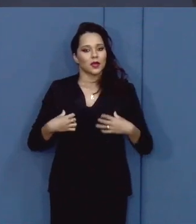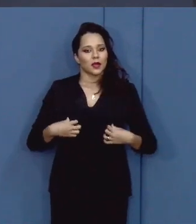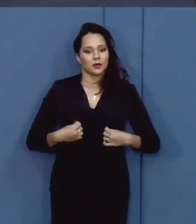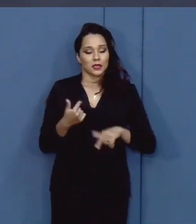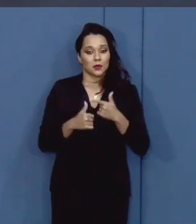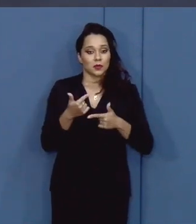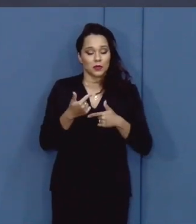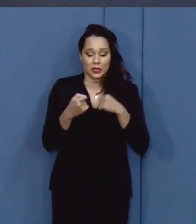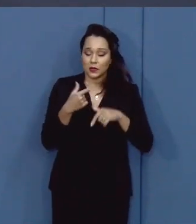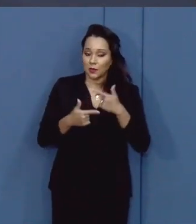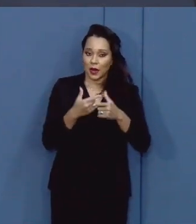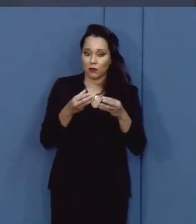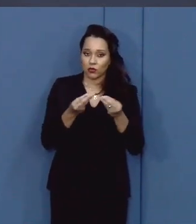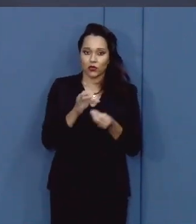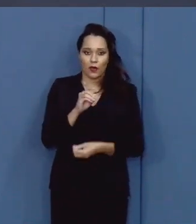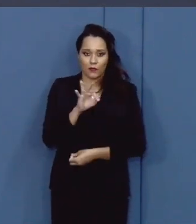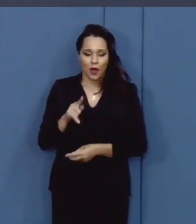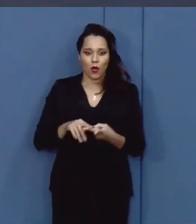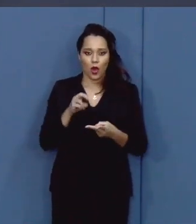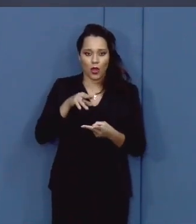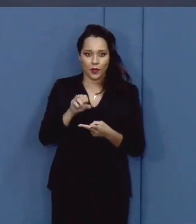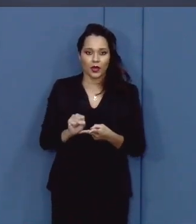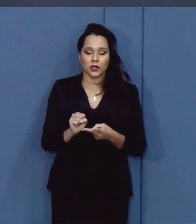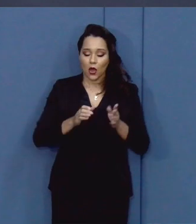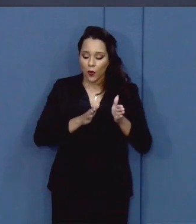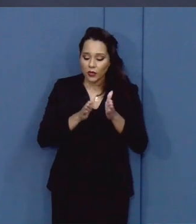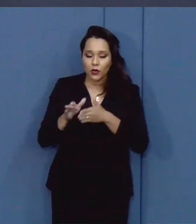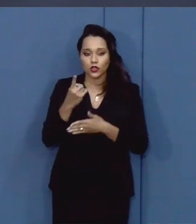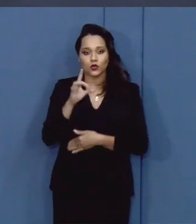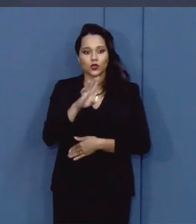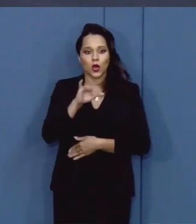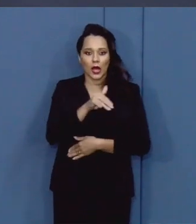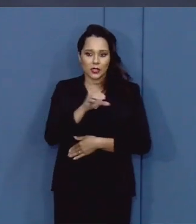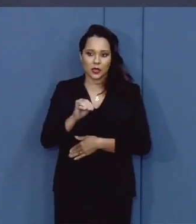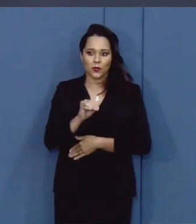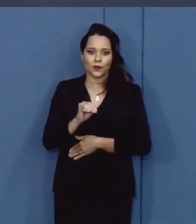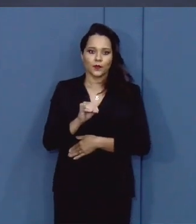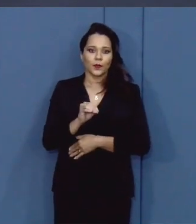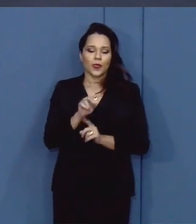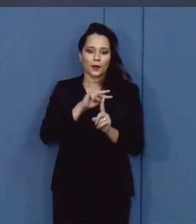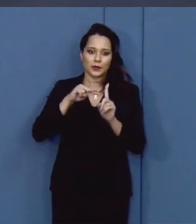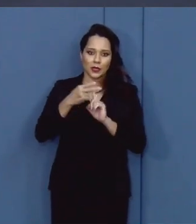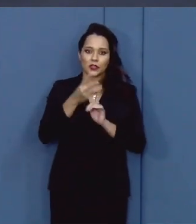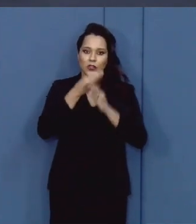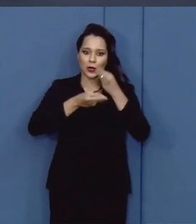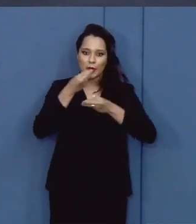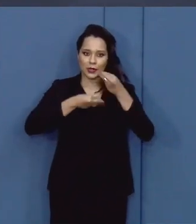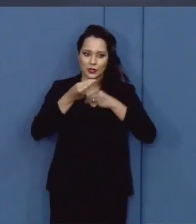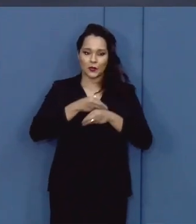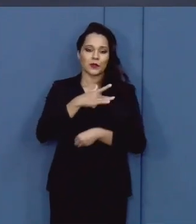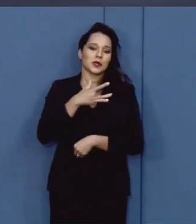e a OPAS nessa direção de uma só saúde desde a perspectiva de